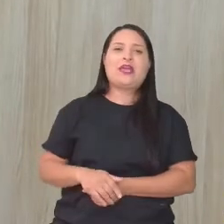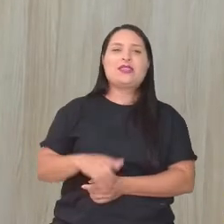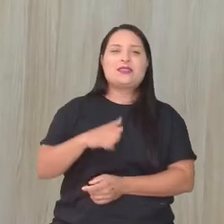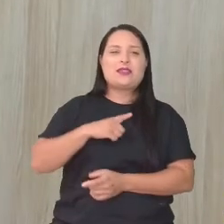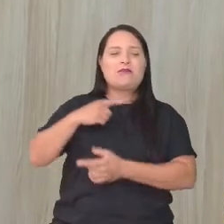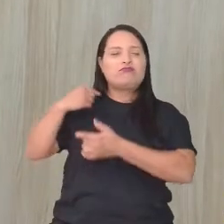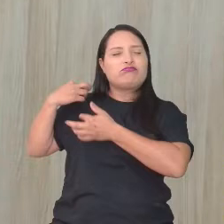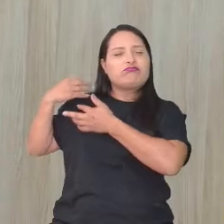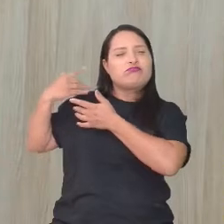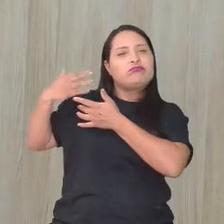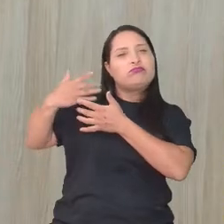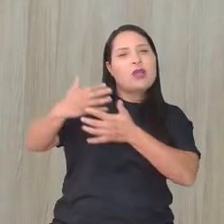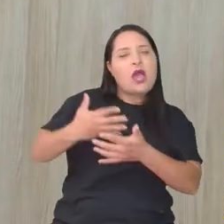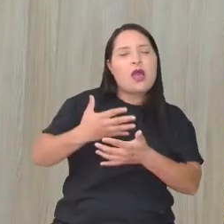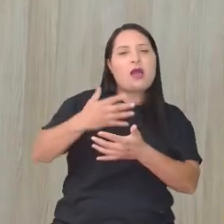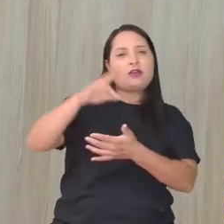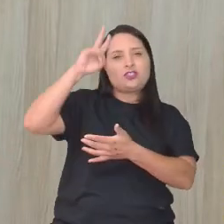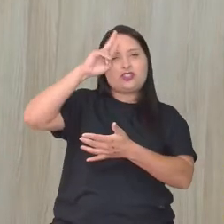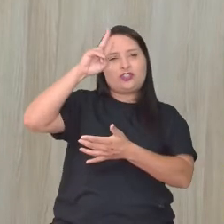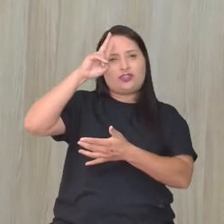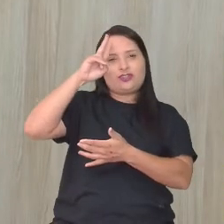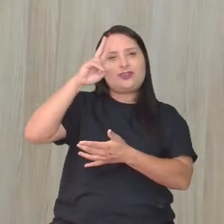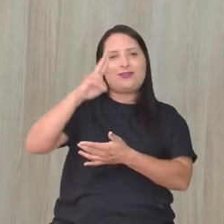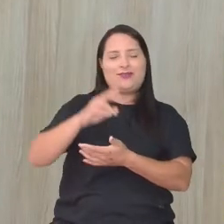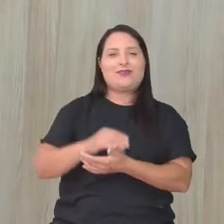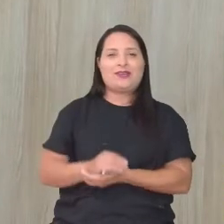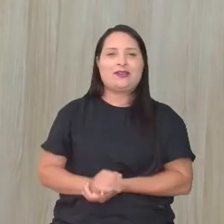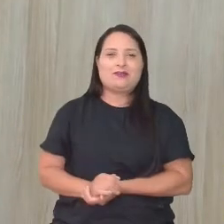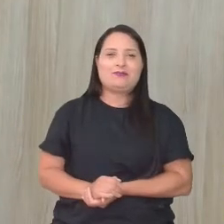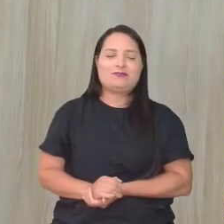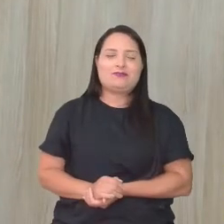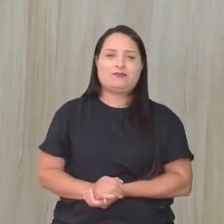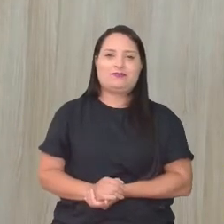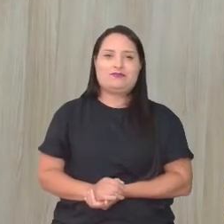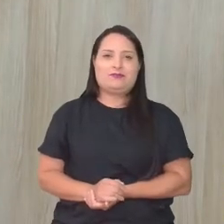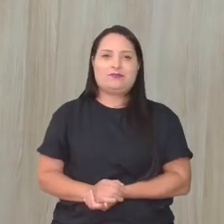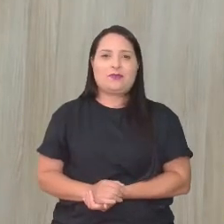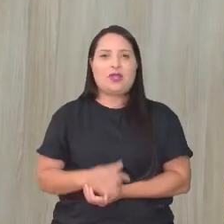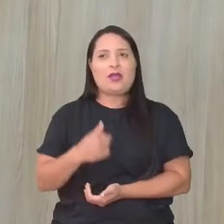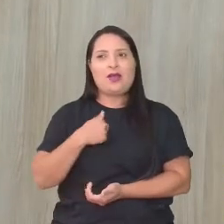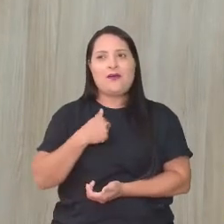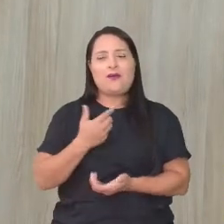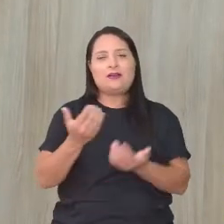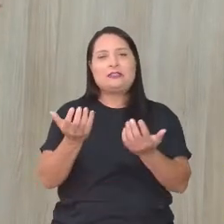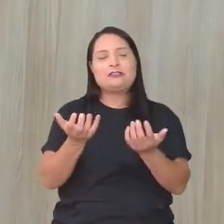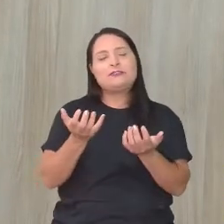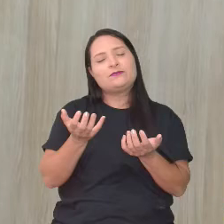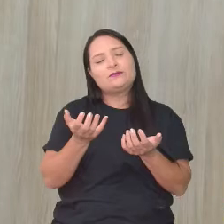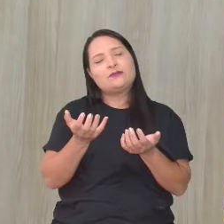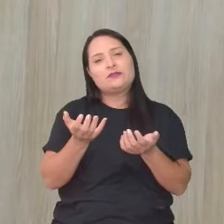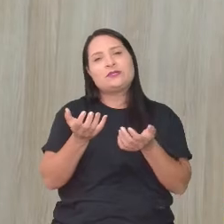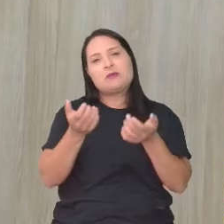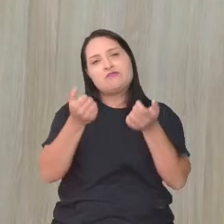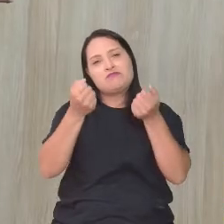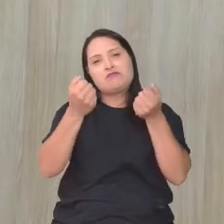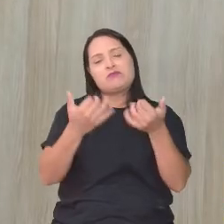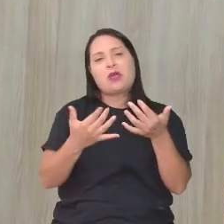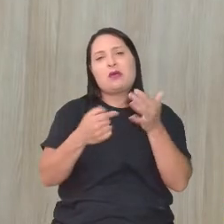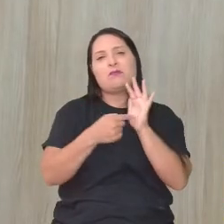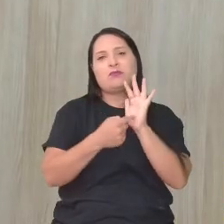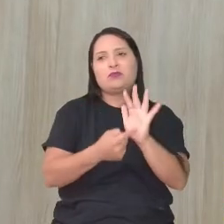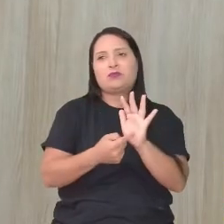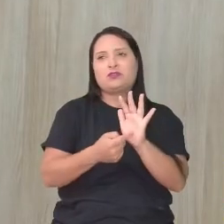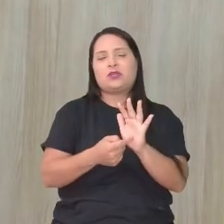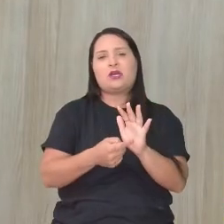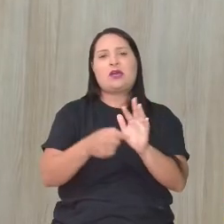resgate da nossa história como era antigamente. Certo? Então, eu quis trazer esse paralelo, né, de trazer como a referência aí